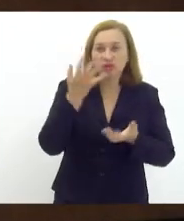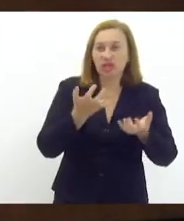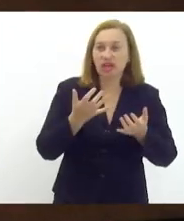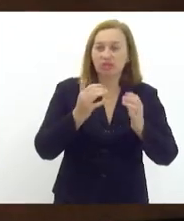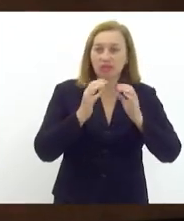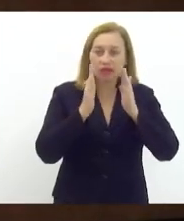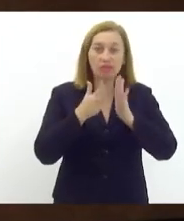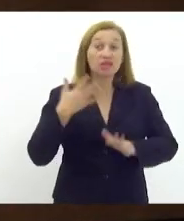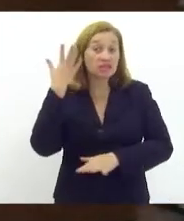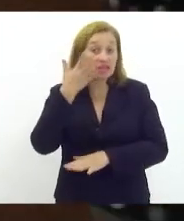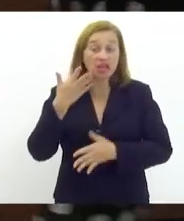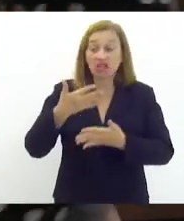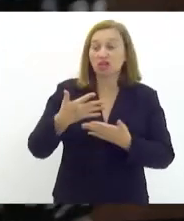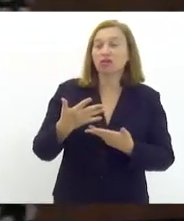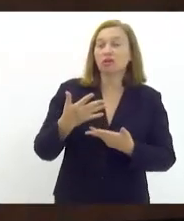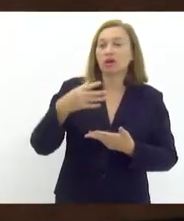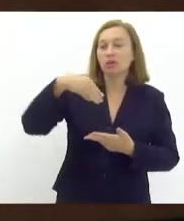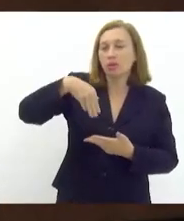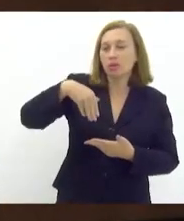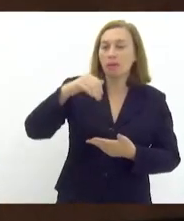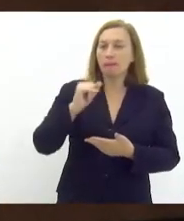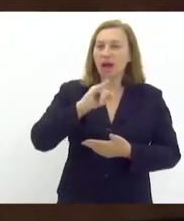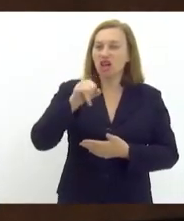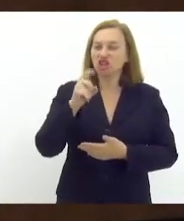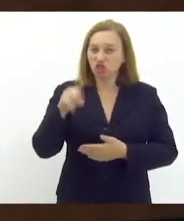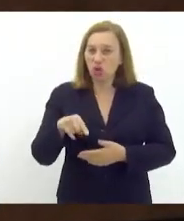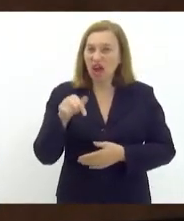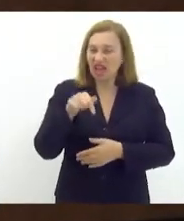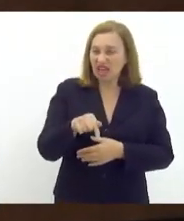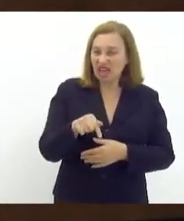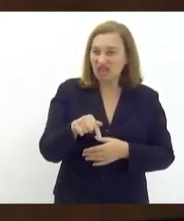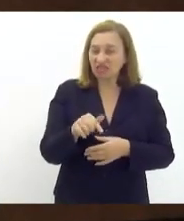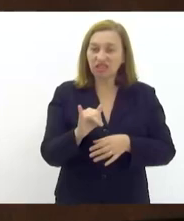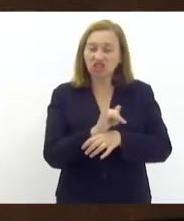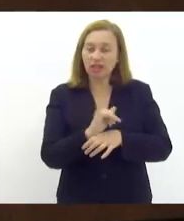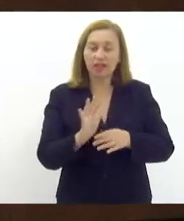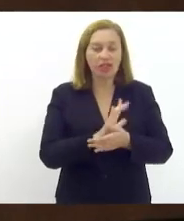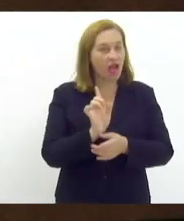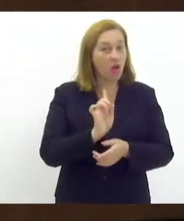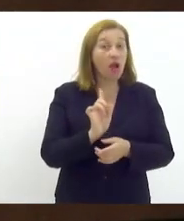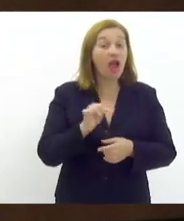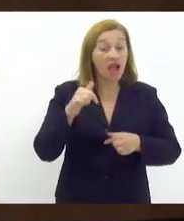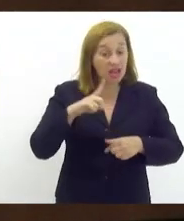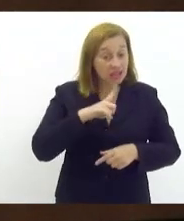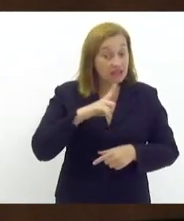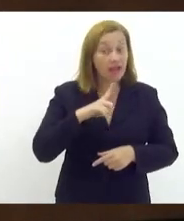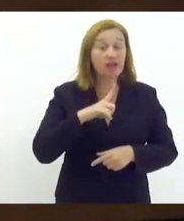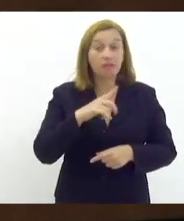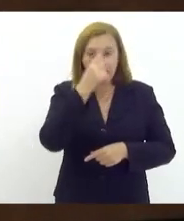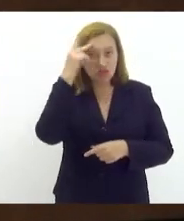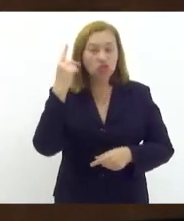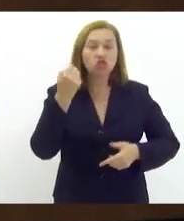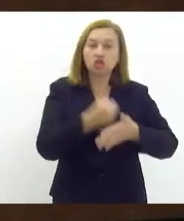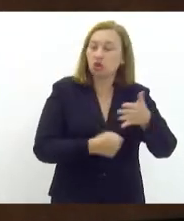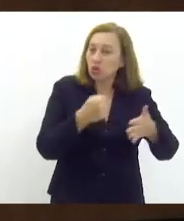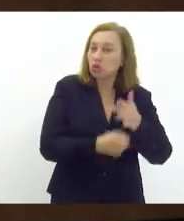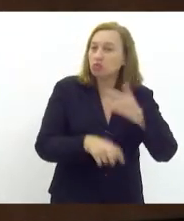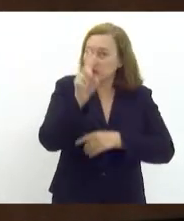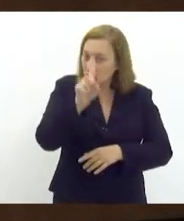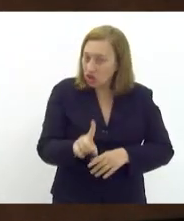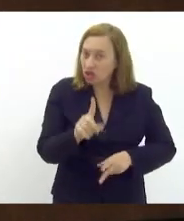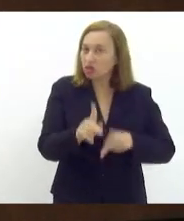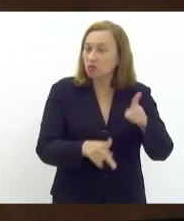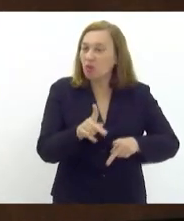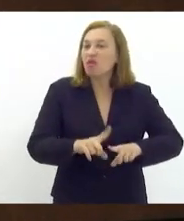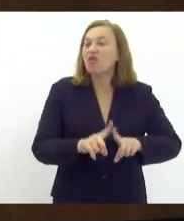esqueminha nenhum aqui tem sim políticos que lutam pelo direito da população agora dizer que as